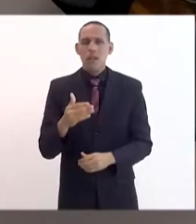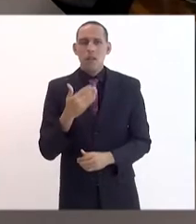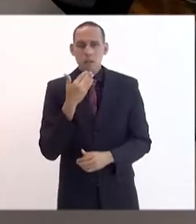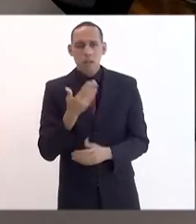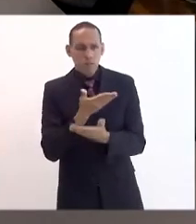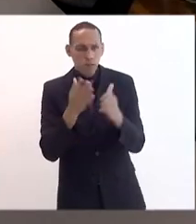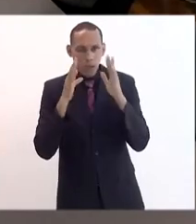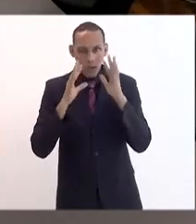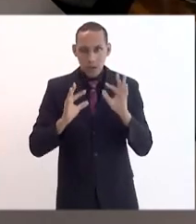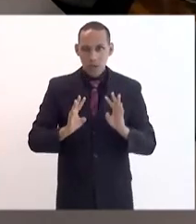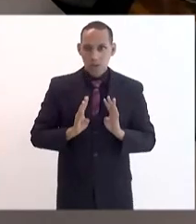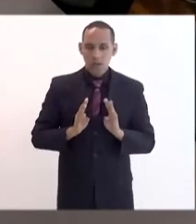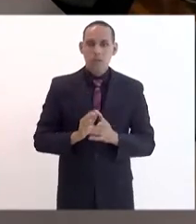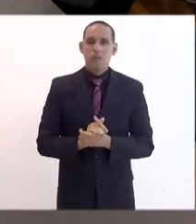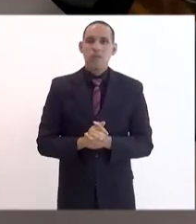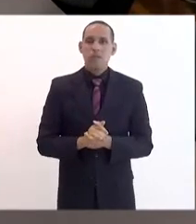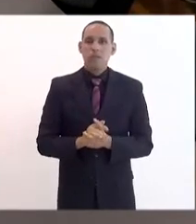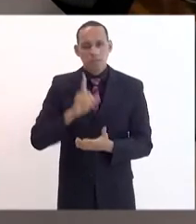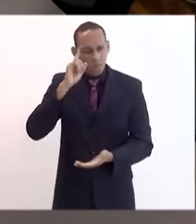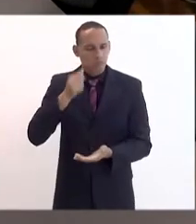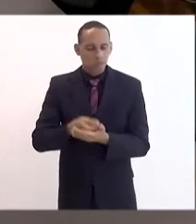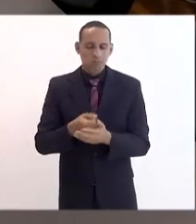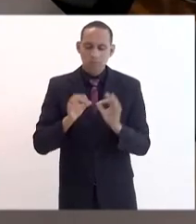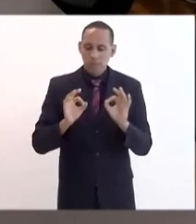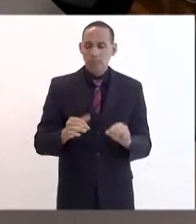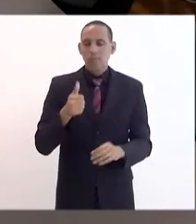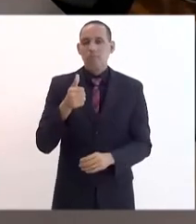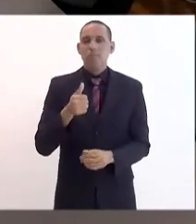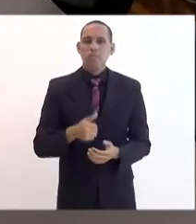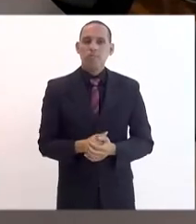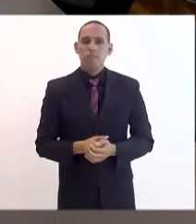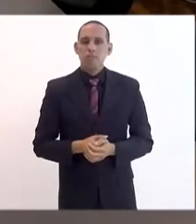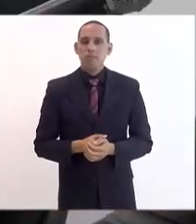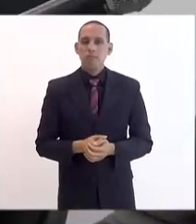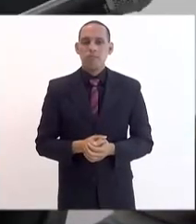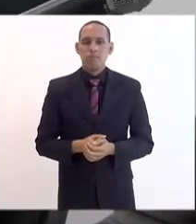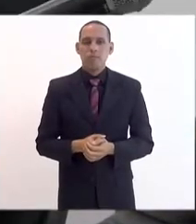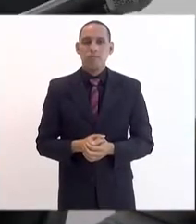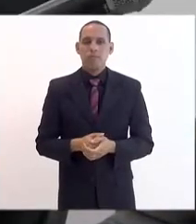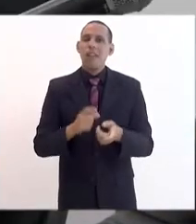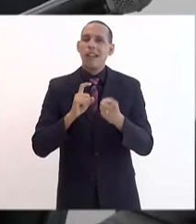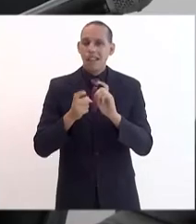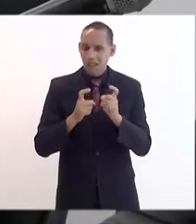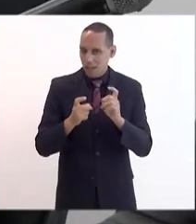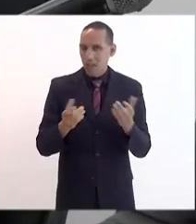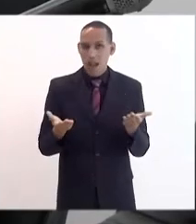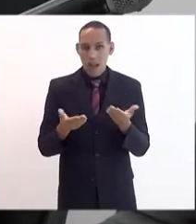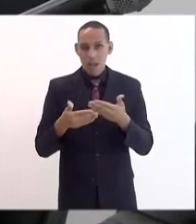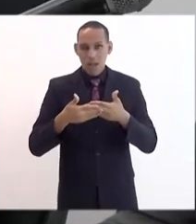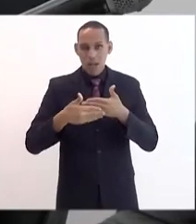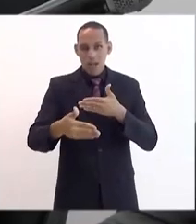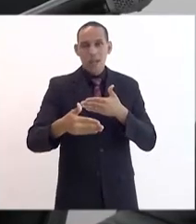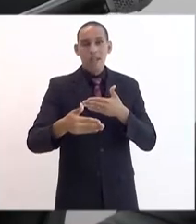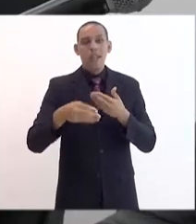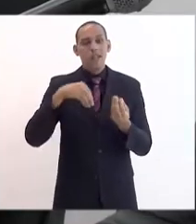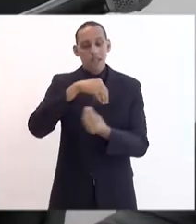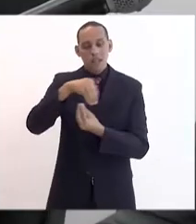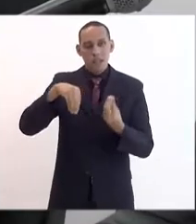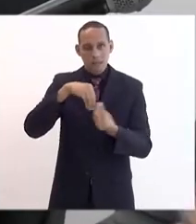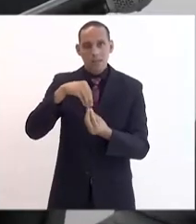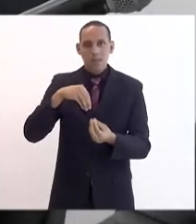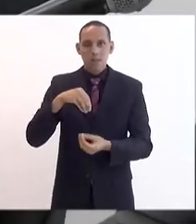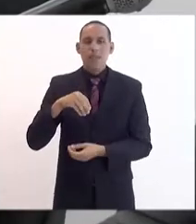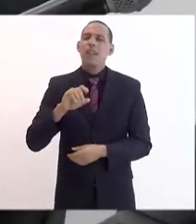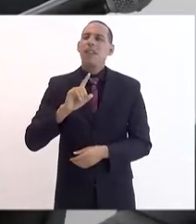nobres deputados. Então, deliberamos, é isso? Deliberamos. Okay, então, tá, voto, a reunião ela pode ser híbrida, semipresencial,